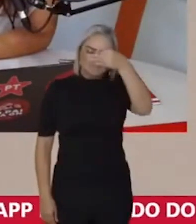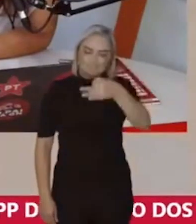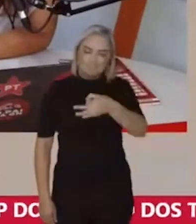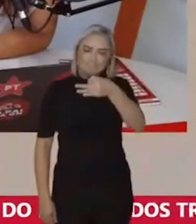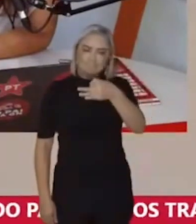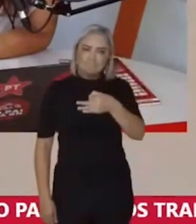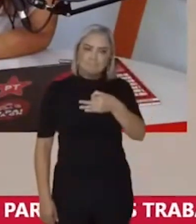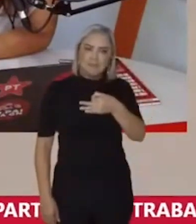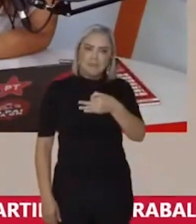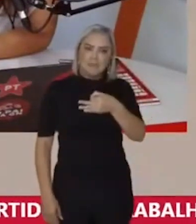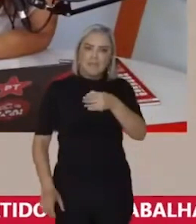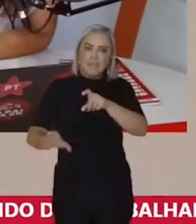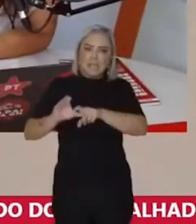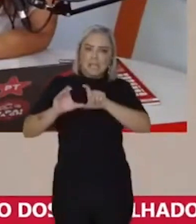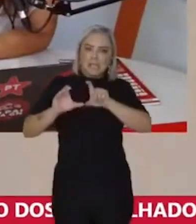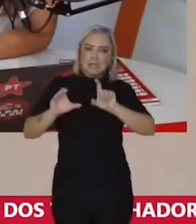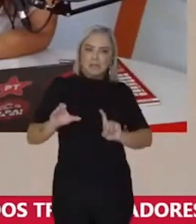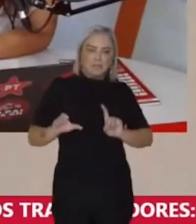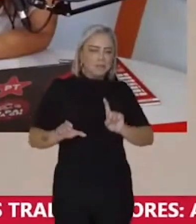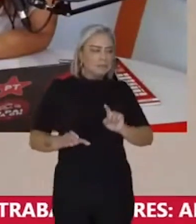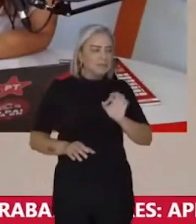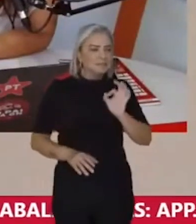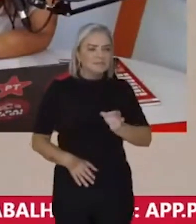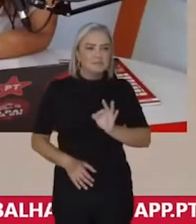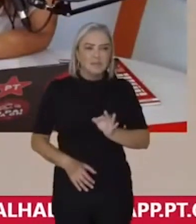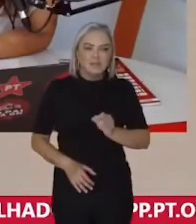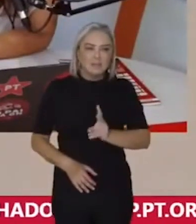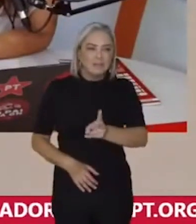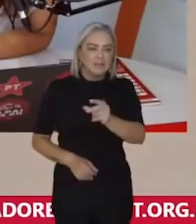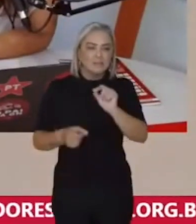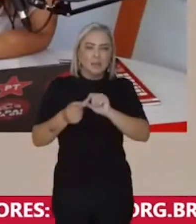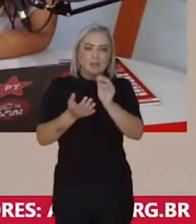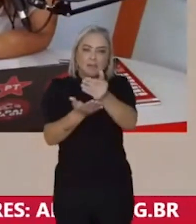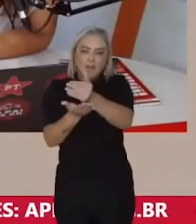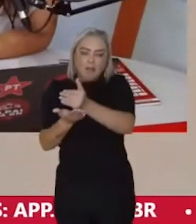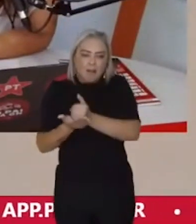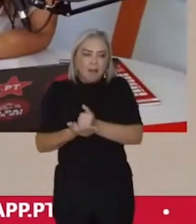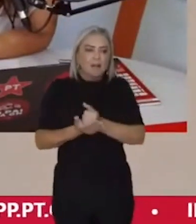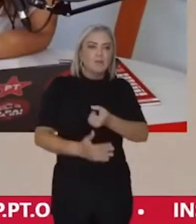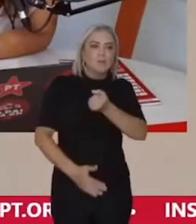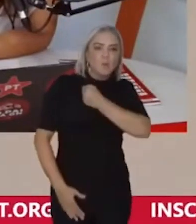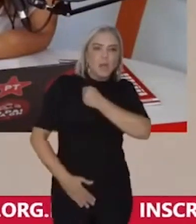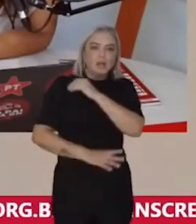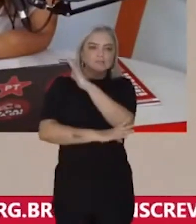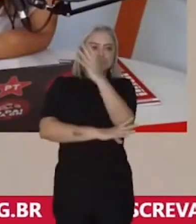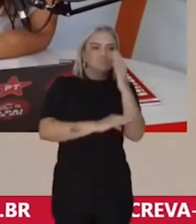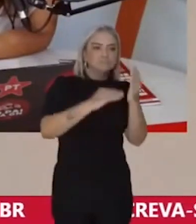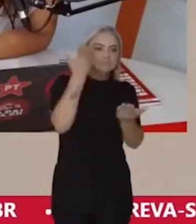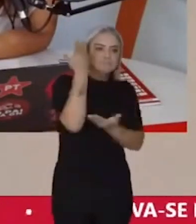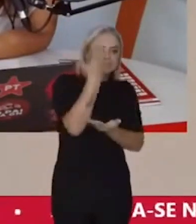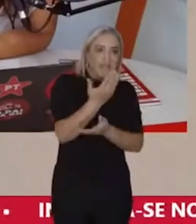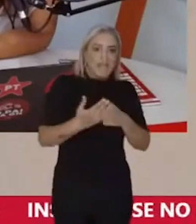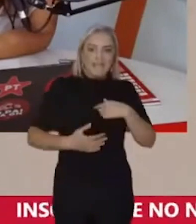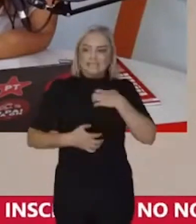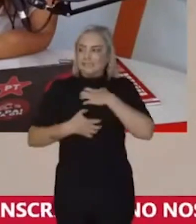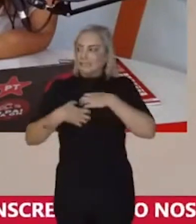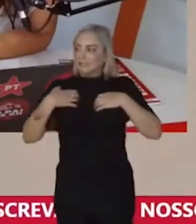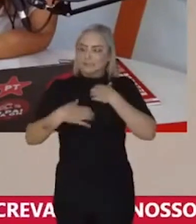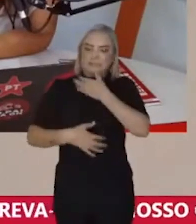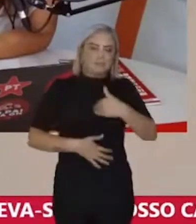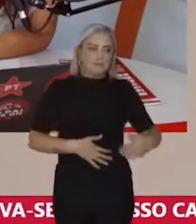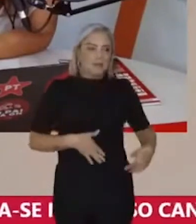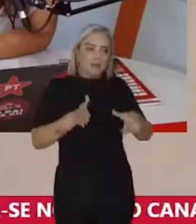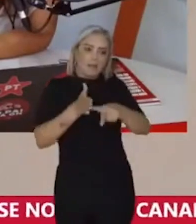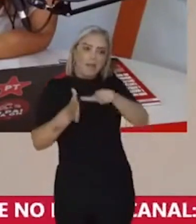e independente, sempre a prover os dados publicamente de desmatamento. Isso incomodava o governo. Antes mesmo